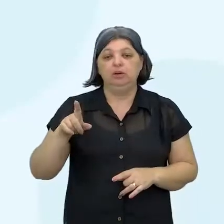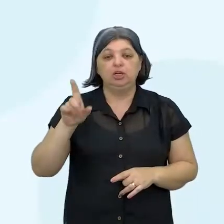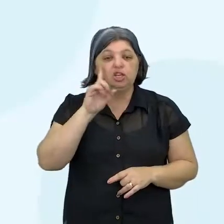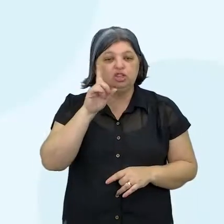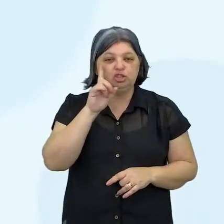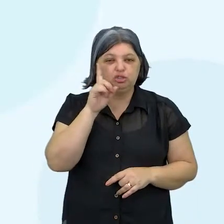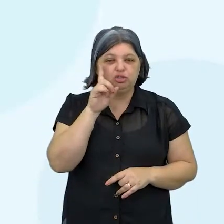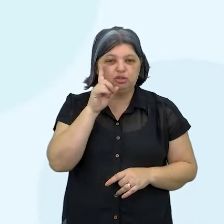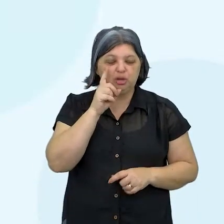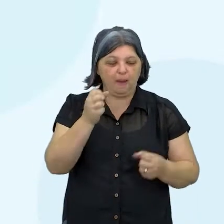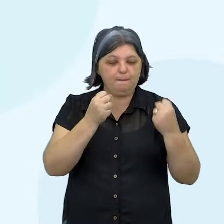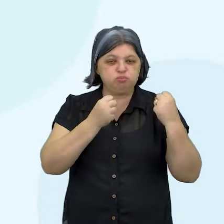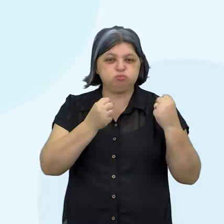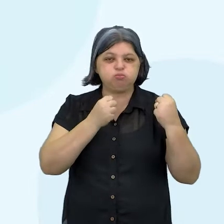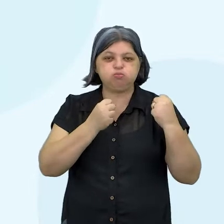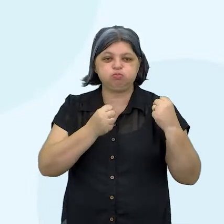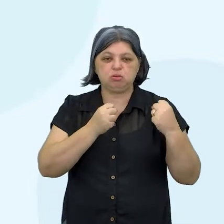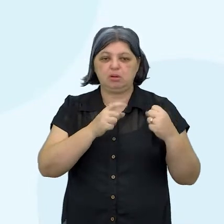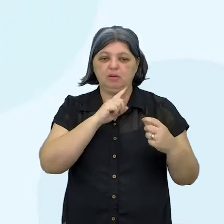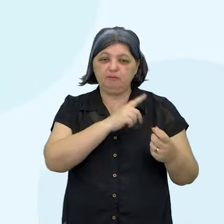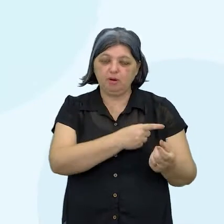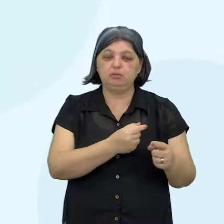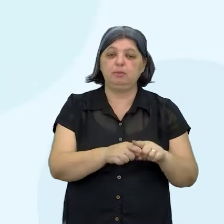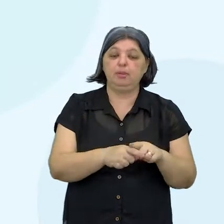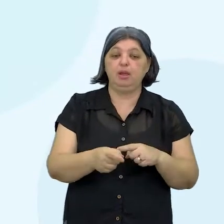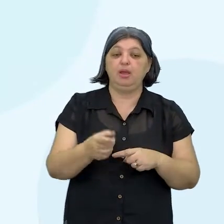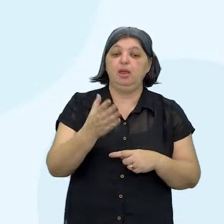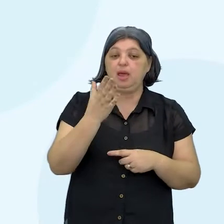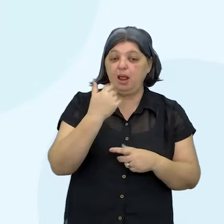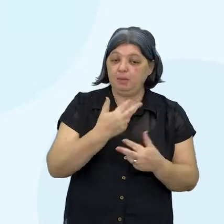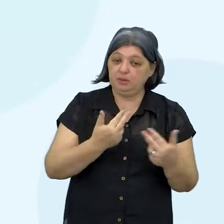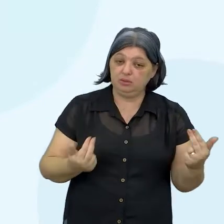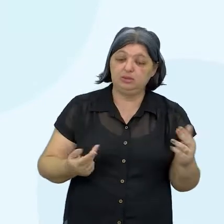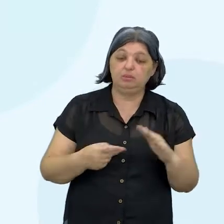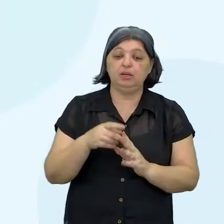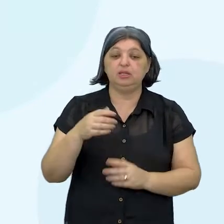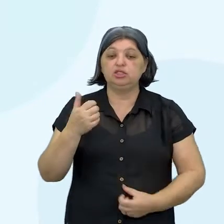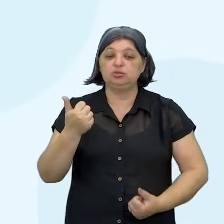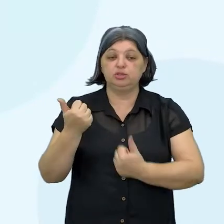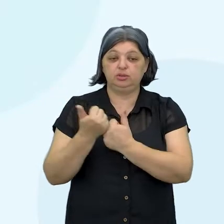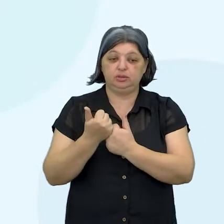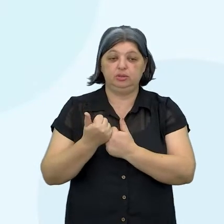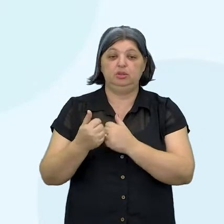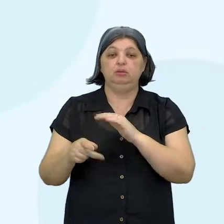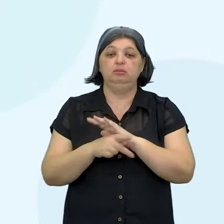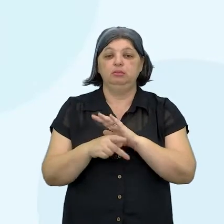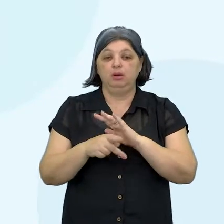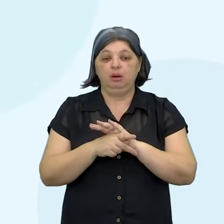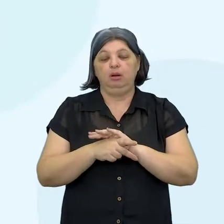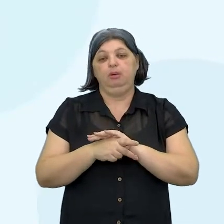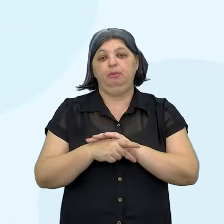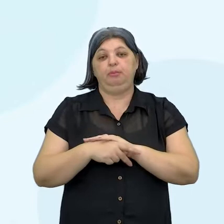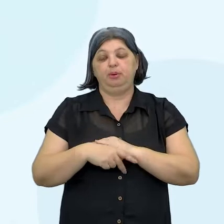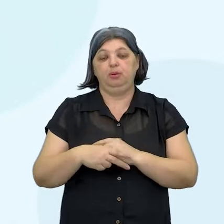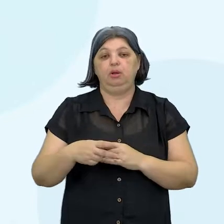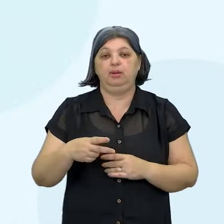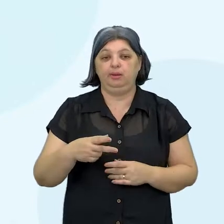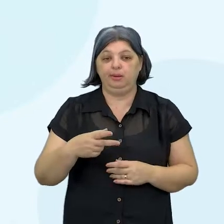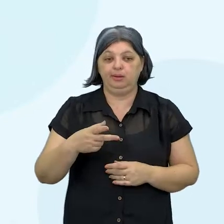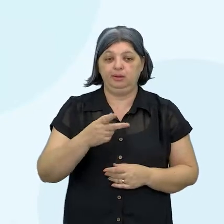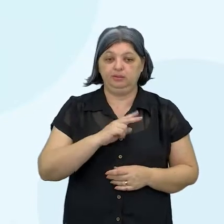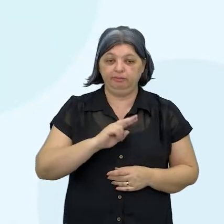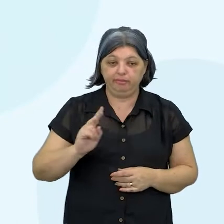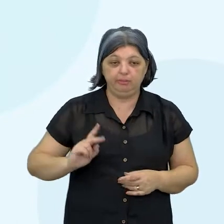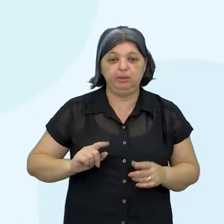de exercícios, alimentação insuficiente e substituição de alimentos por suplementos, além da utilização